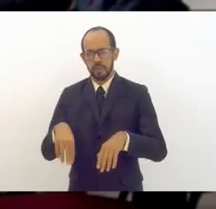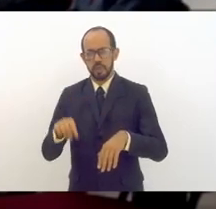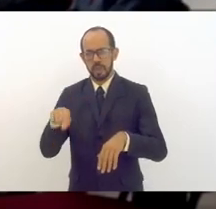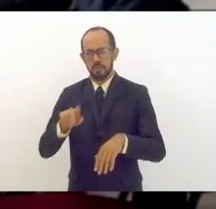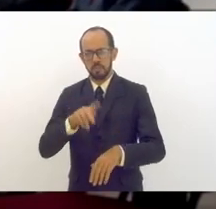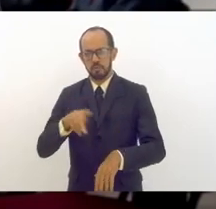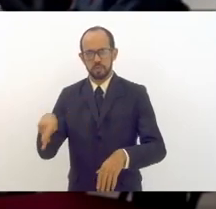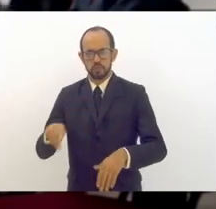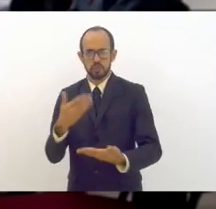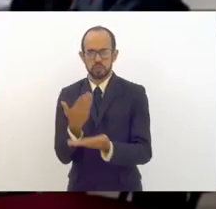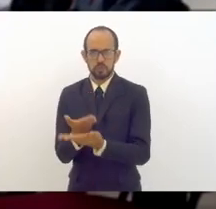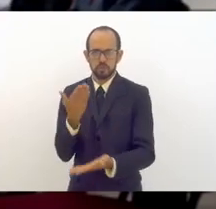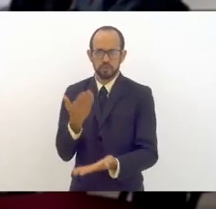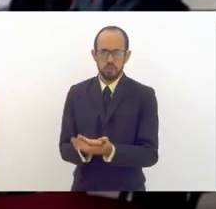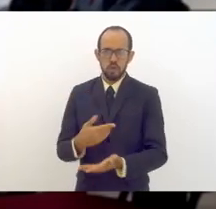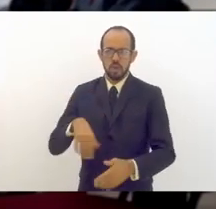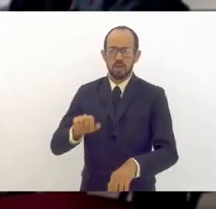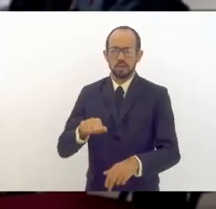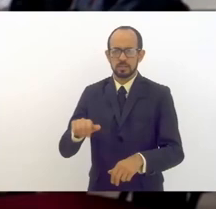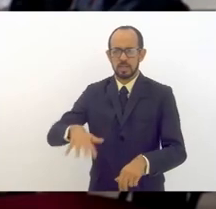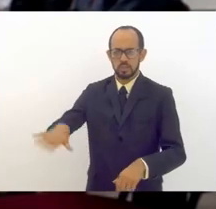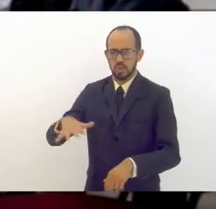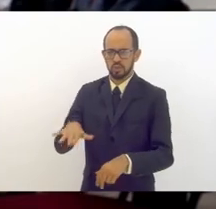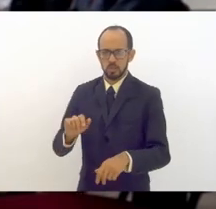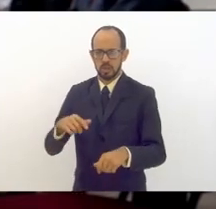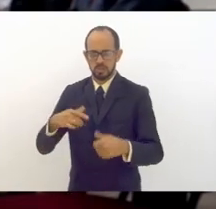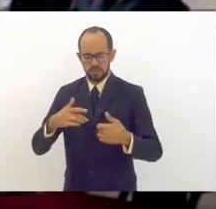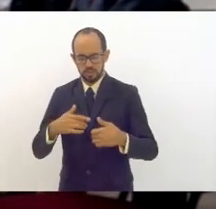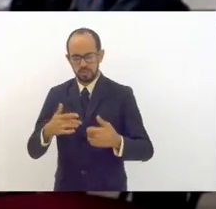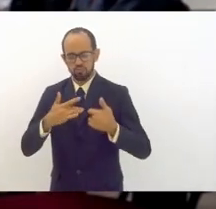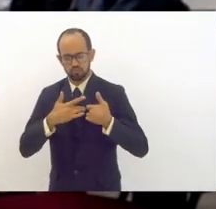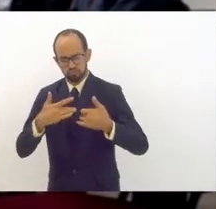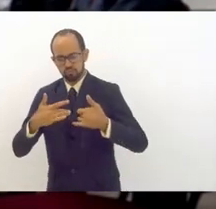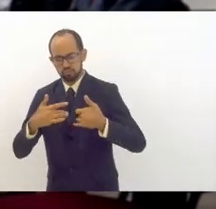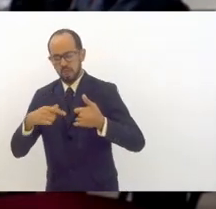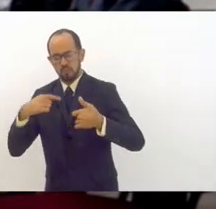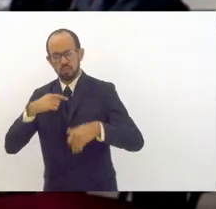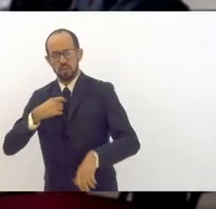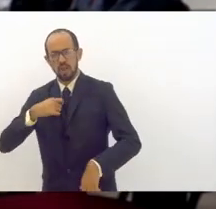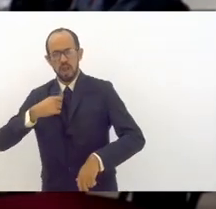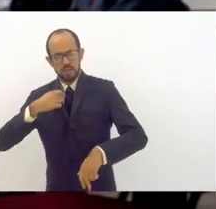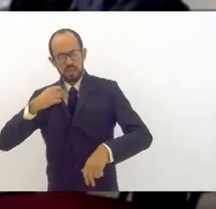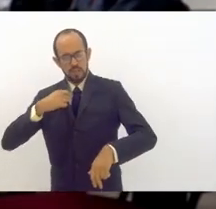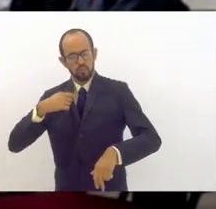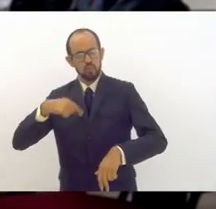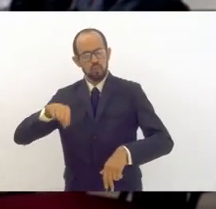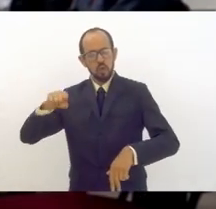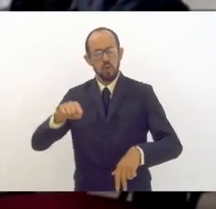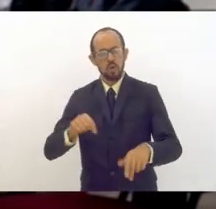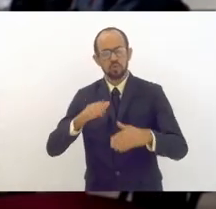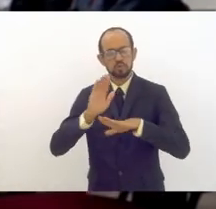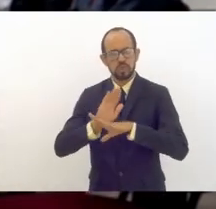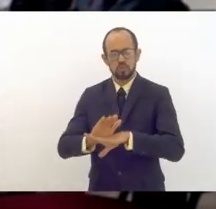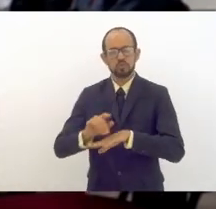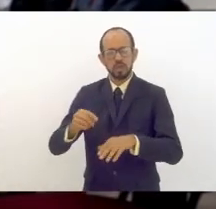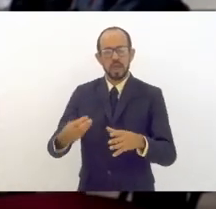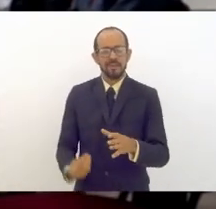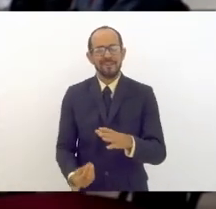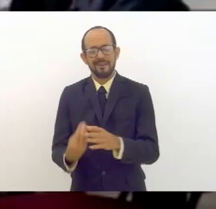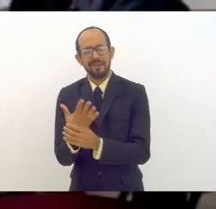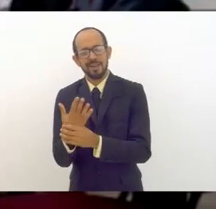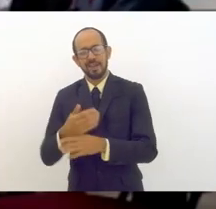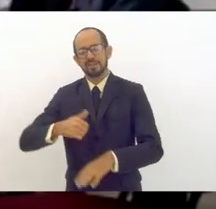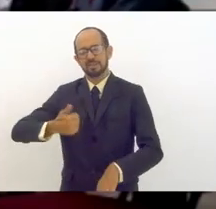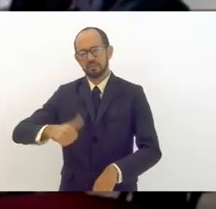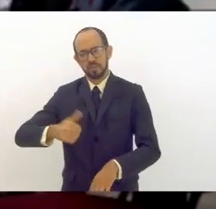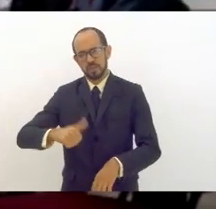estão em escolas, nas regionais, que se voluntariaram, né, que nos ajudaram a formular essas avaliações e